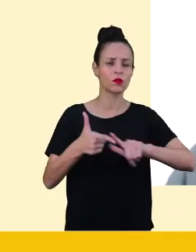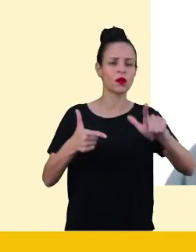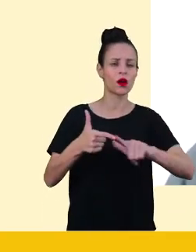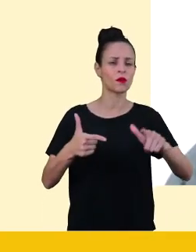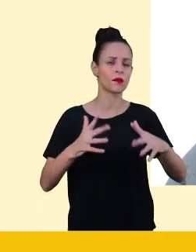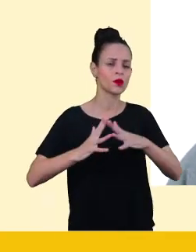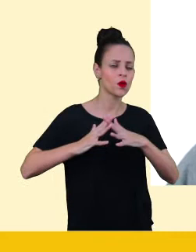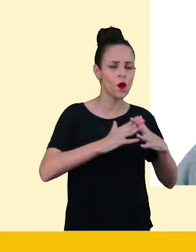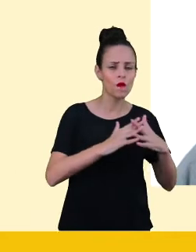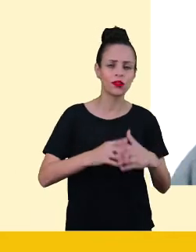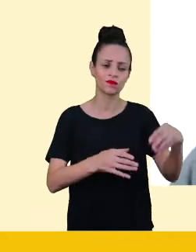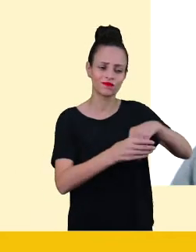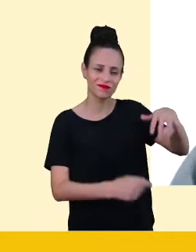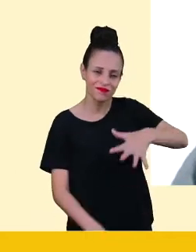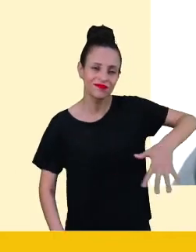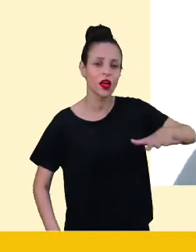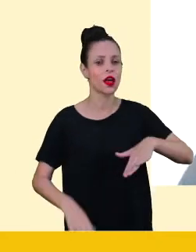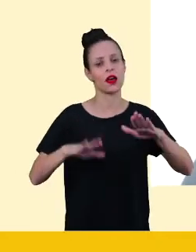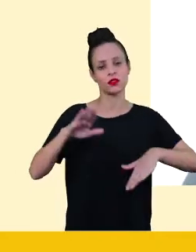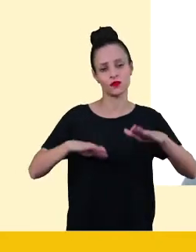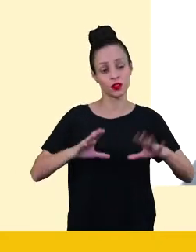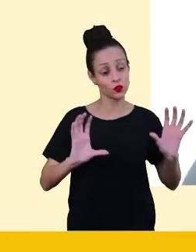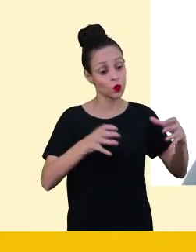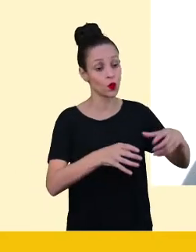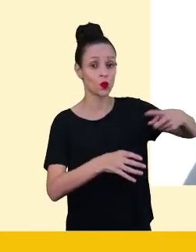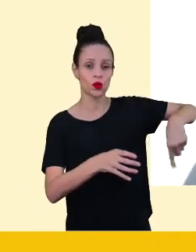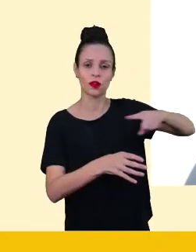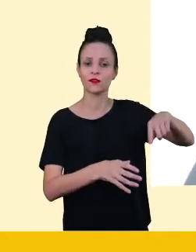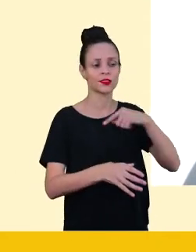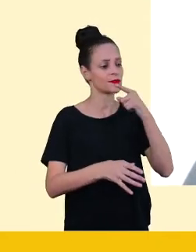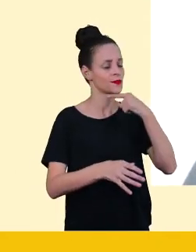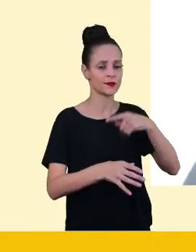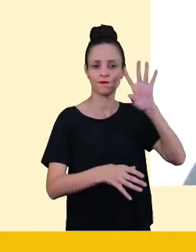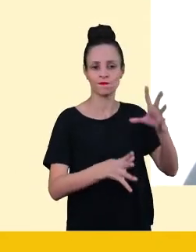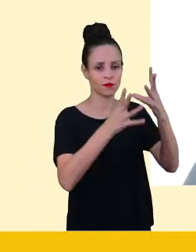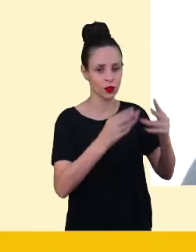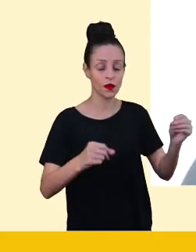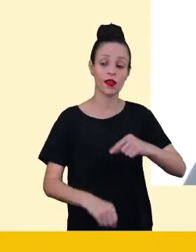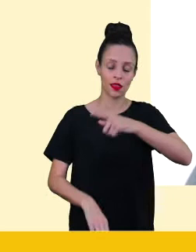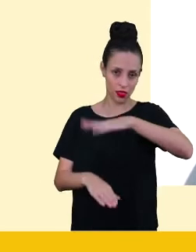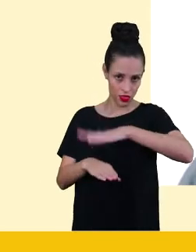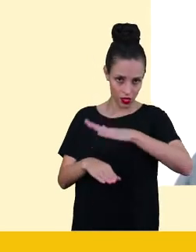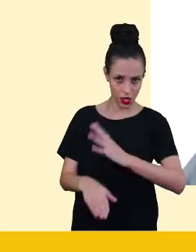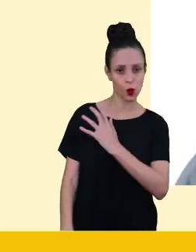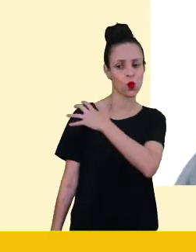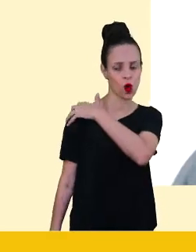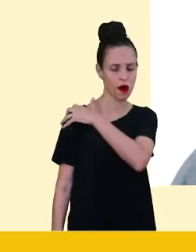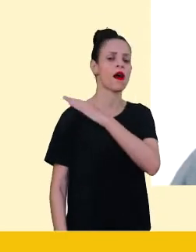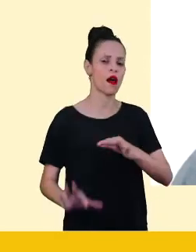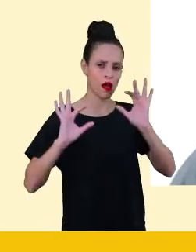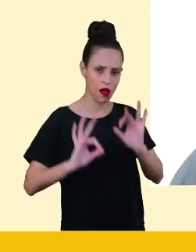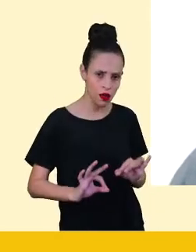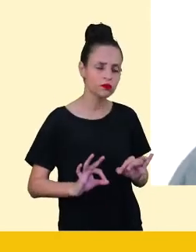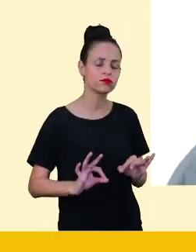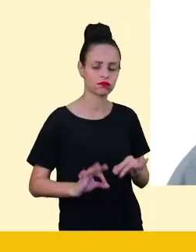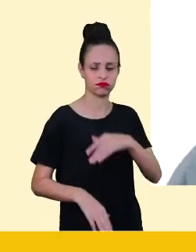que às vezes a própria comunidade não tinha como resolver, e aí eles, né, era designada aos guardas,